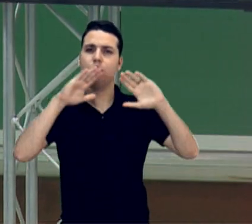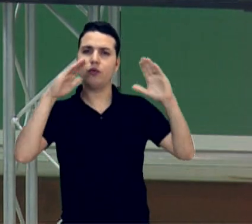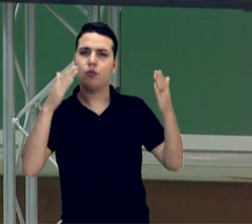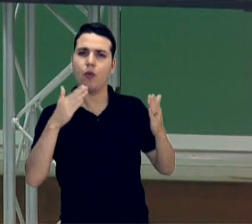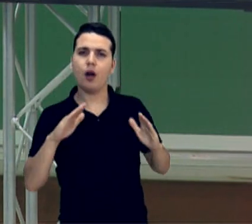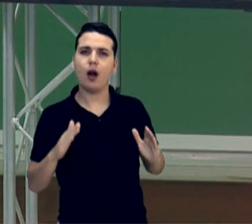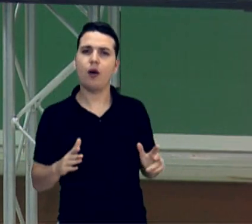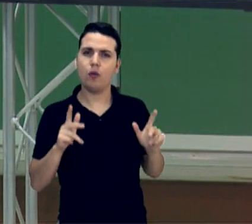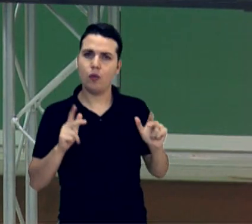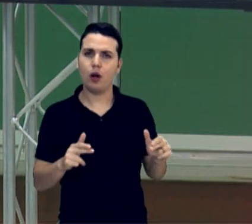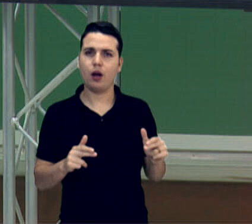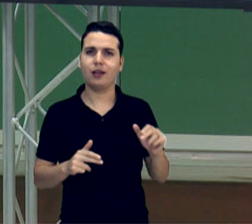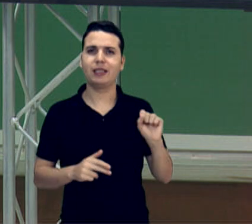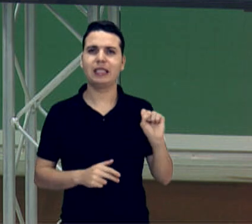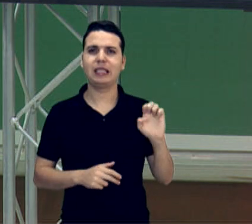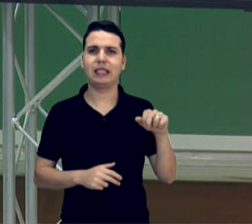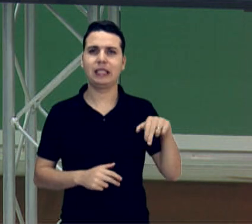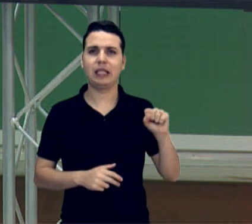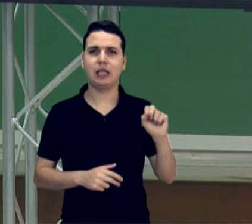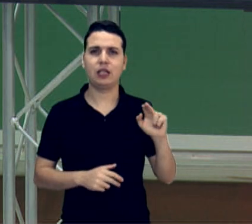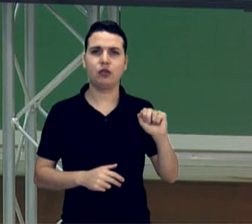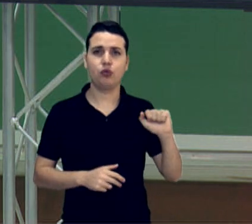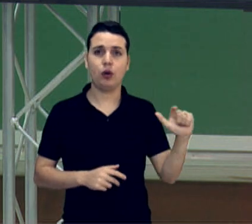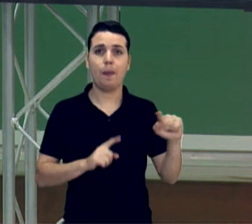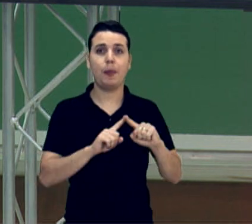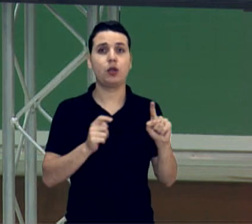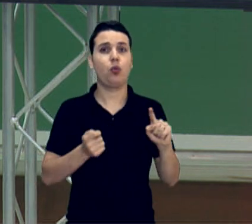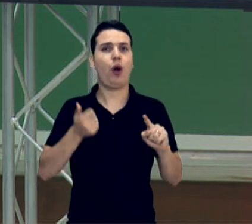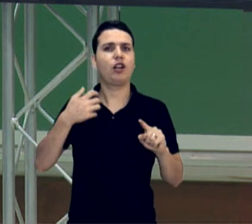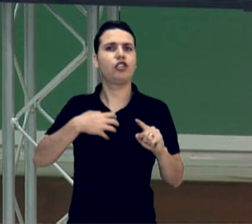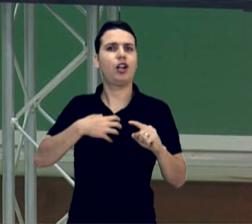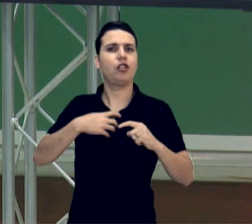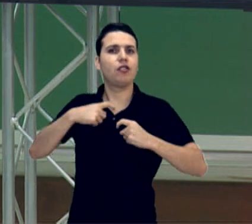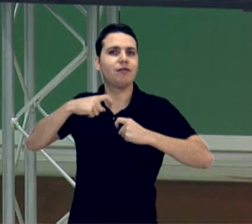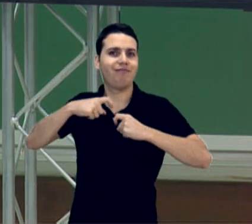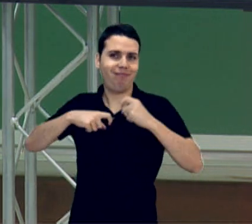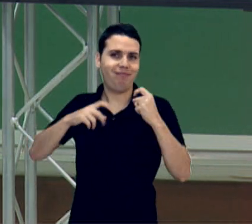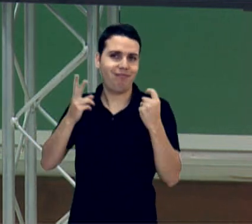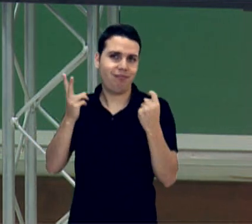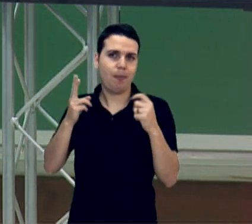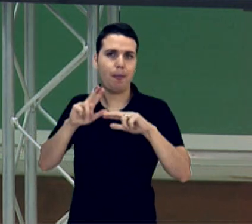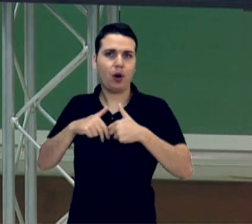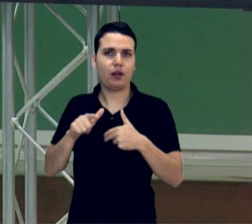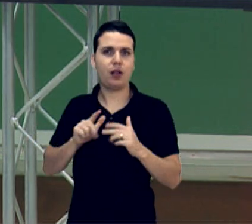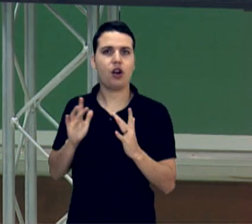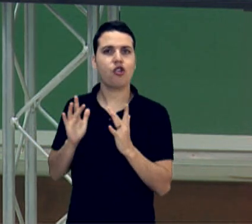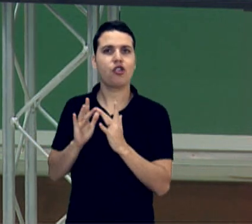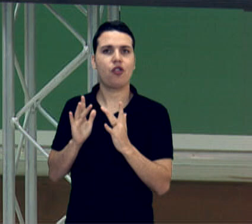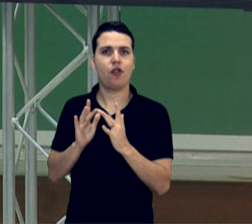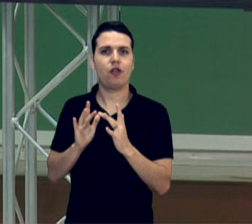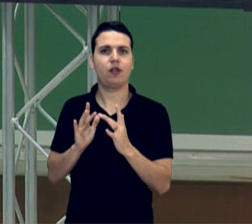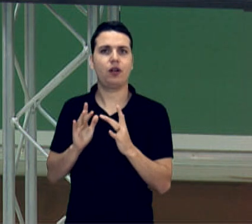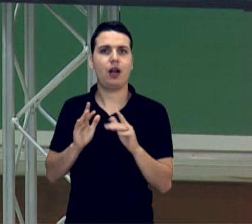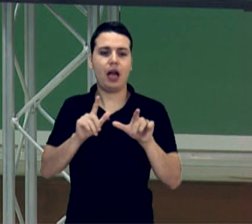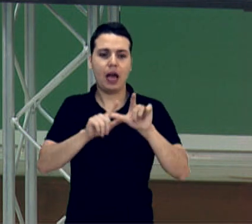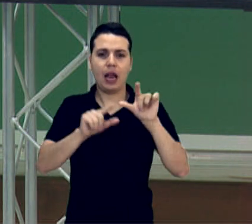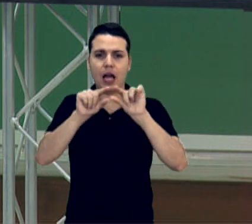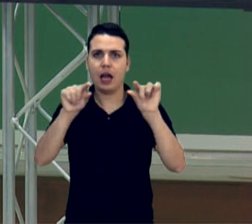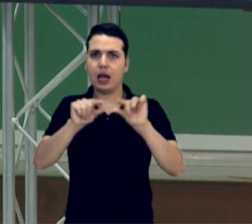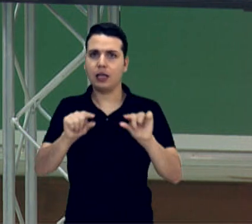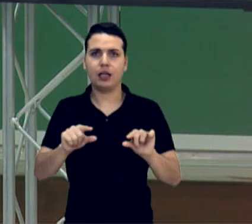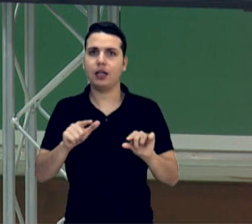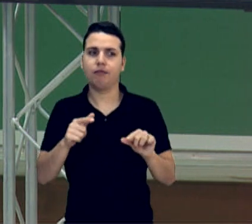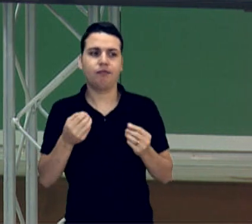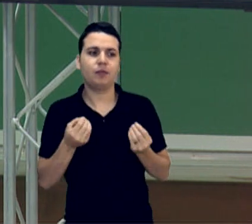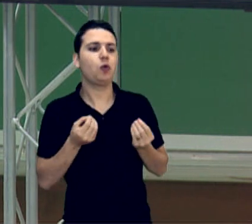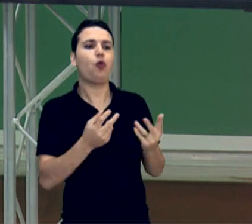mas chegam a ser quase sexuais, porque envolve contato físico ali e umas letras que não valorizam